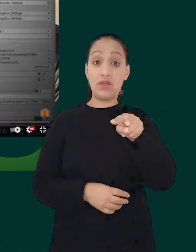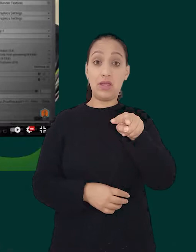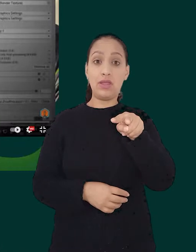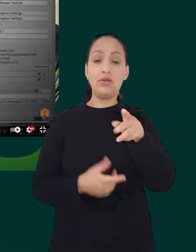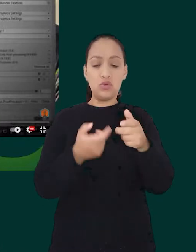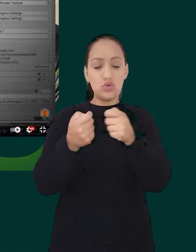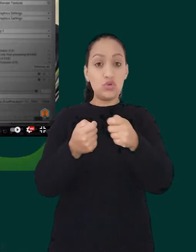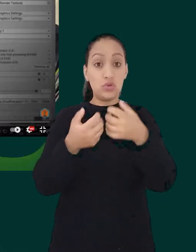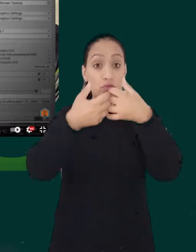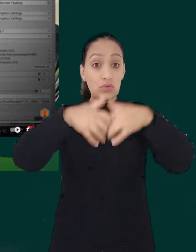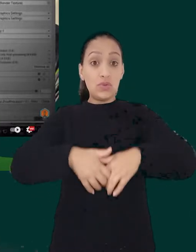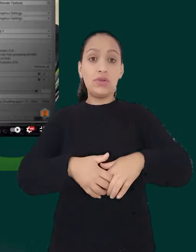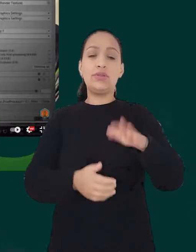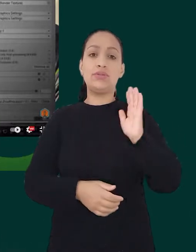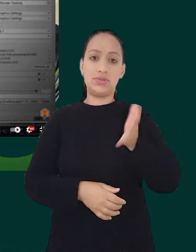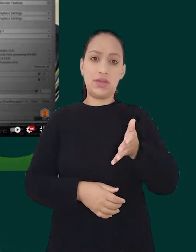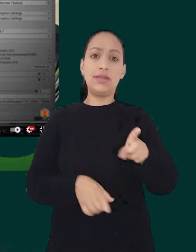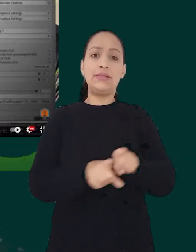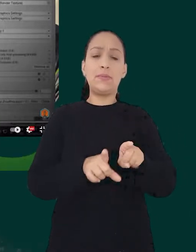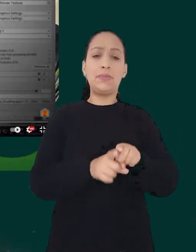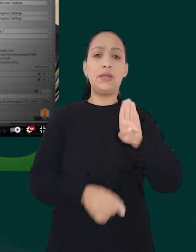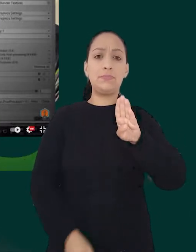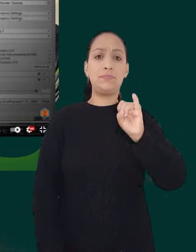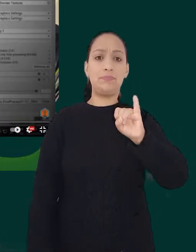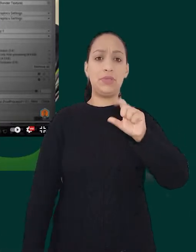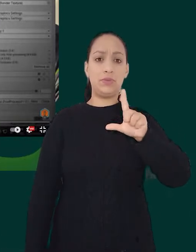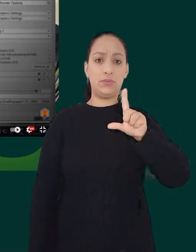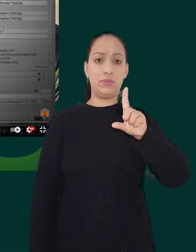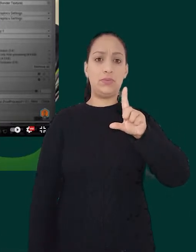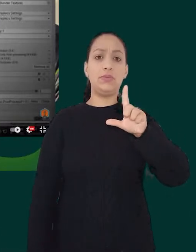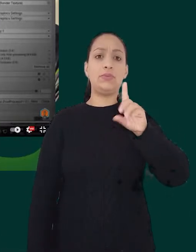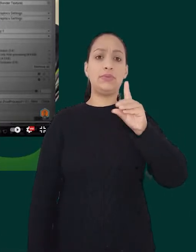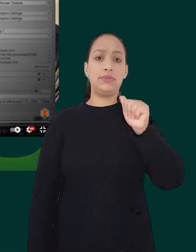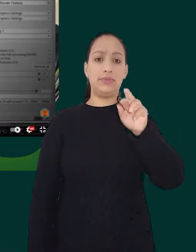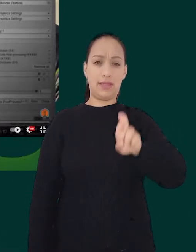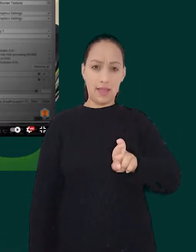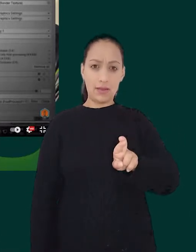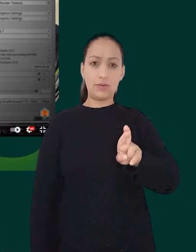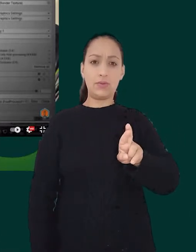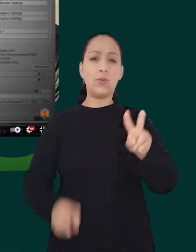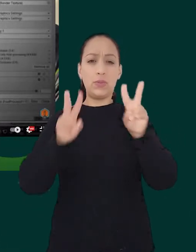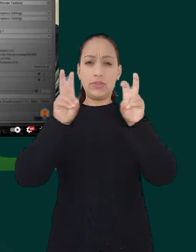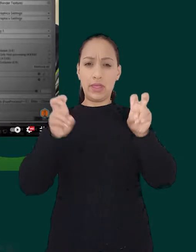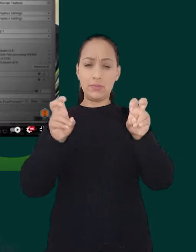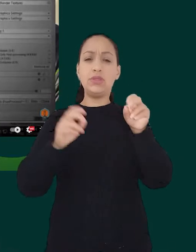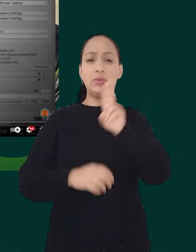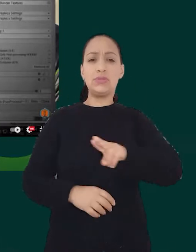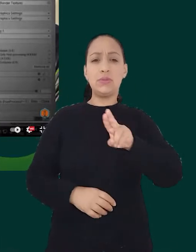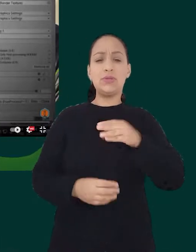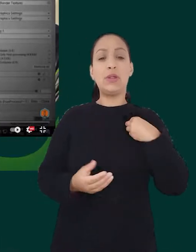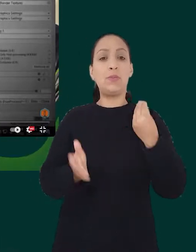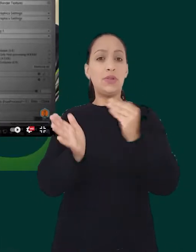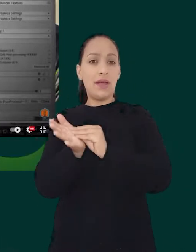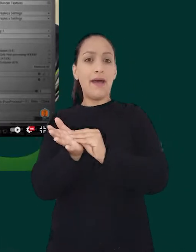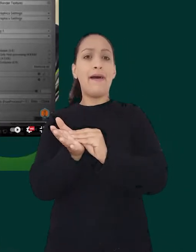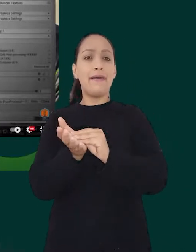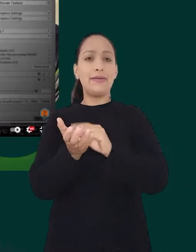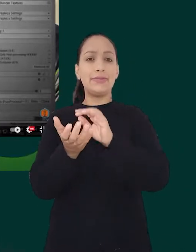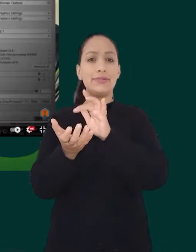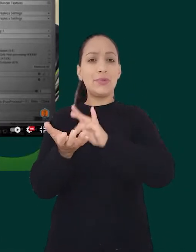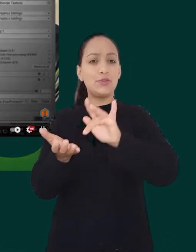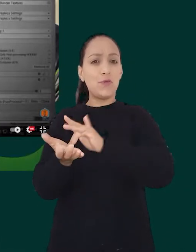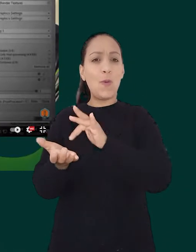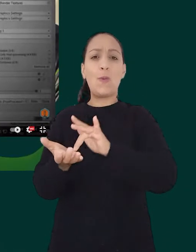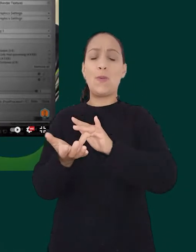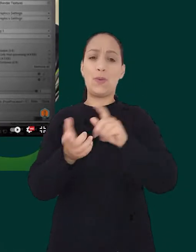enxergar o jogo funcionando e buildar, que é o termo que a gente utiliza para colocar ele no smartphone, no computador, no